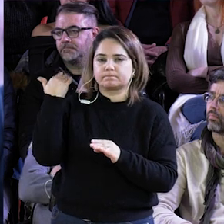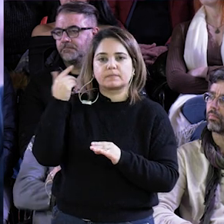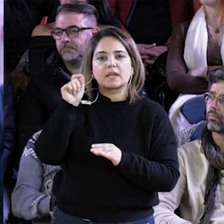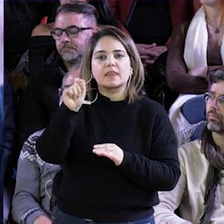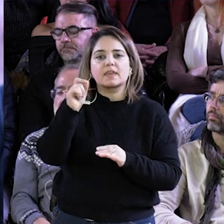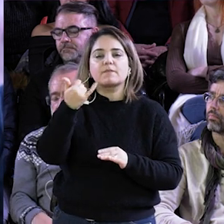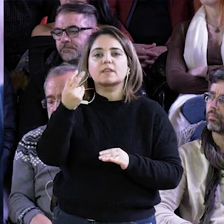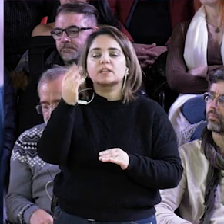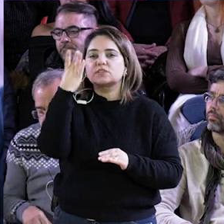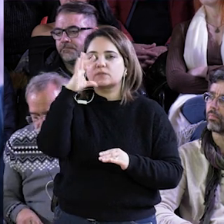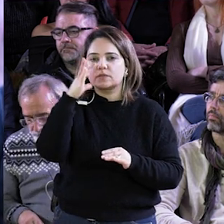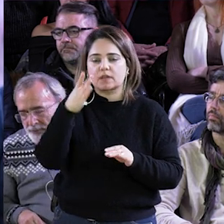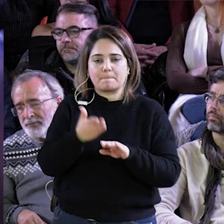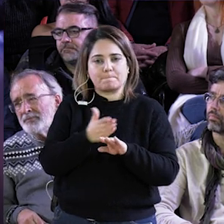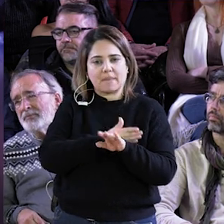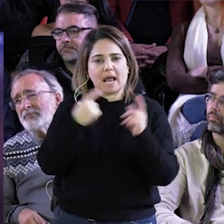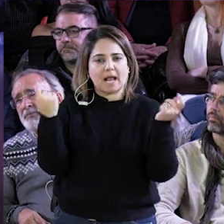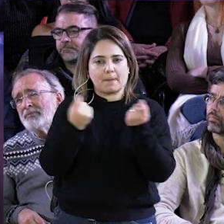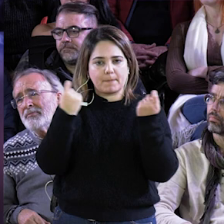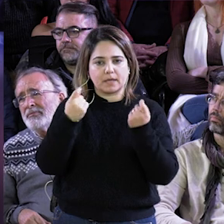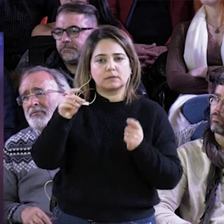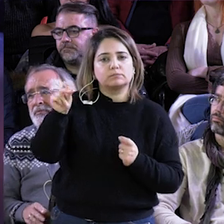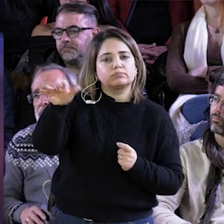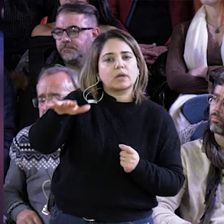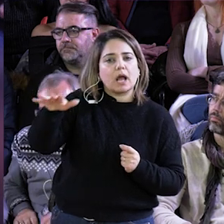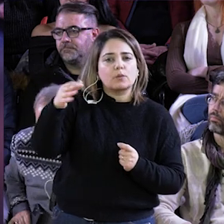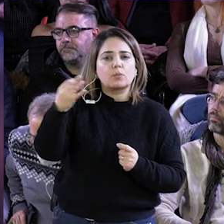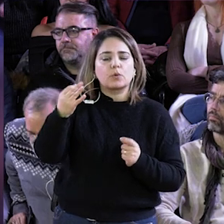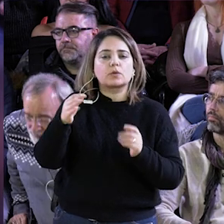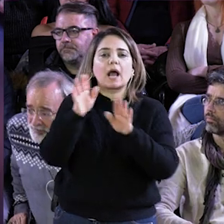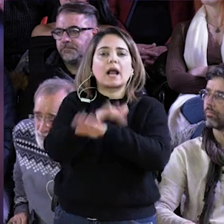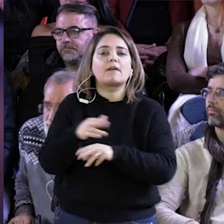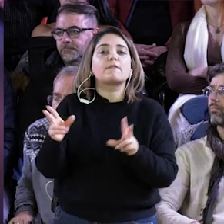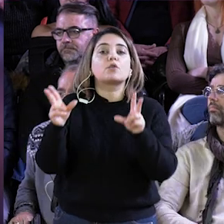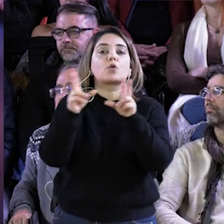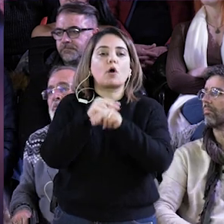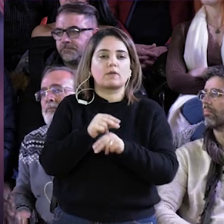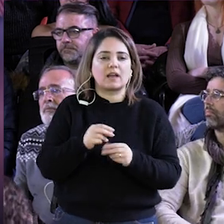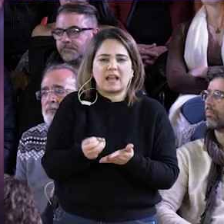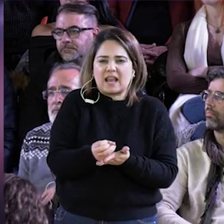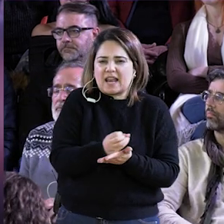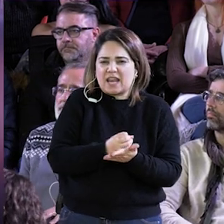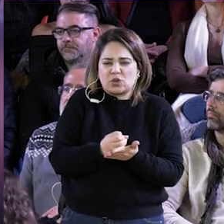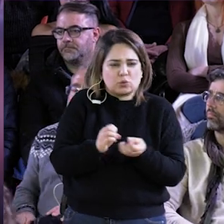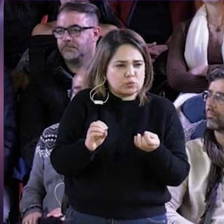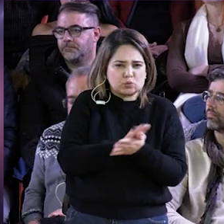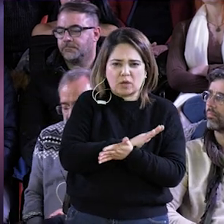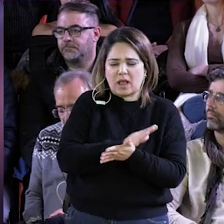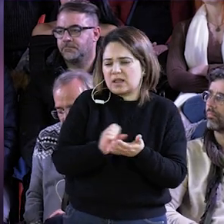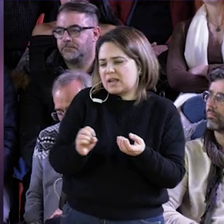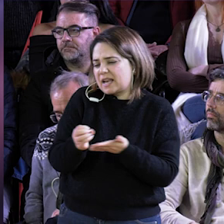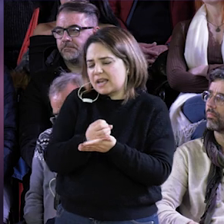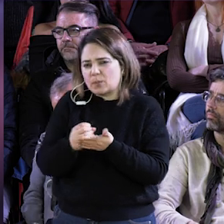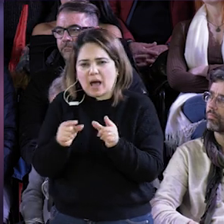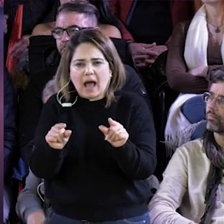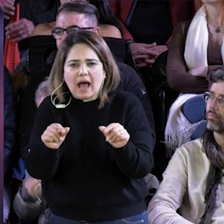de fevereiro, em plena pré-campanha, houve no Distrito do Porto uma greve nova. Nenhum jornal, nenhuma rádio,